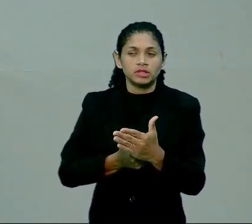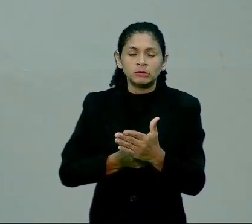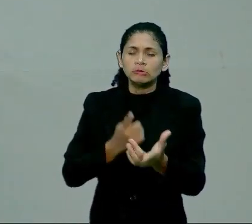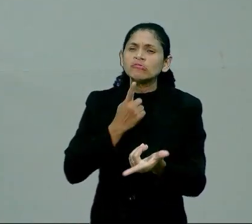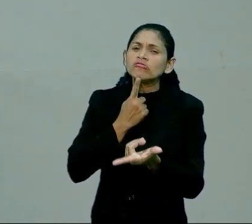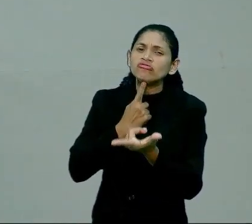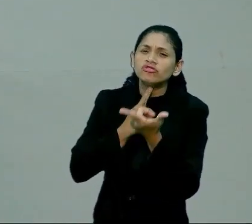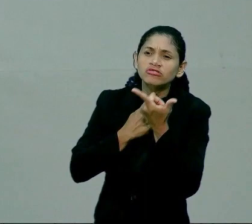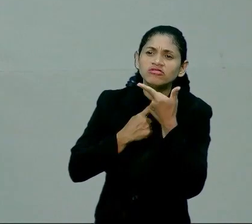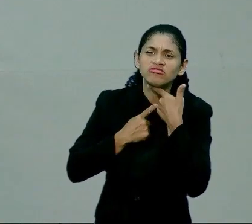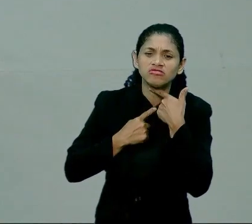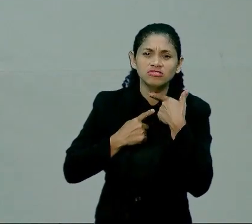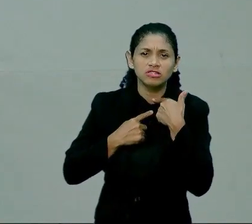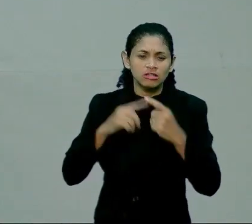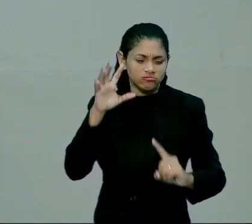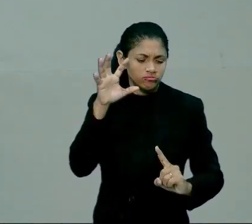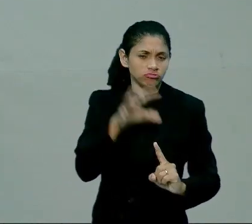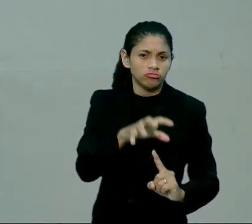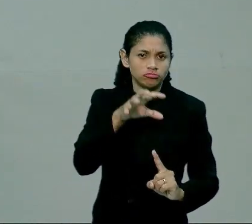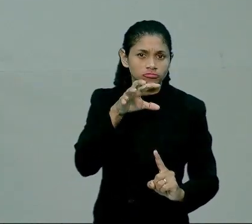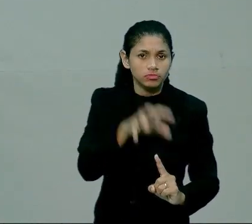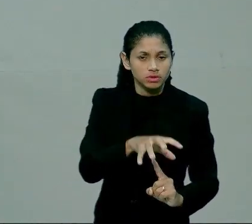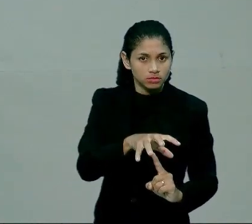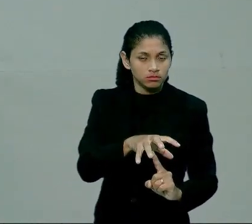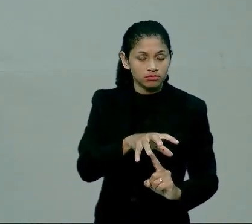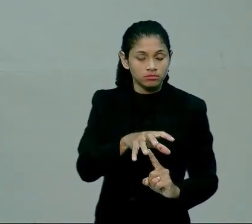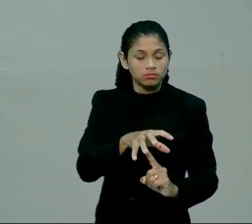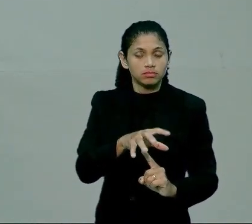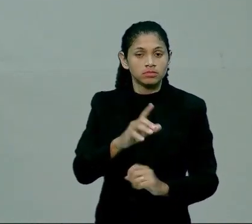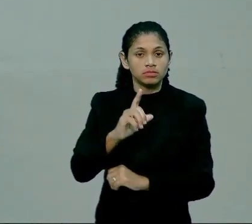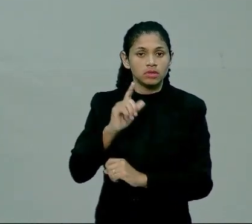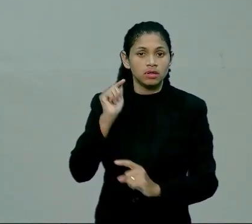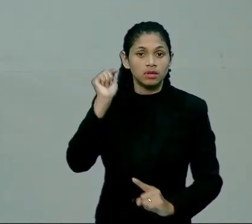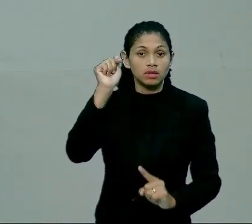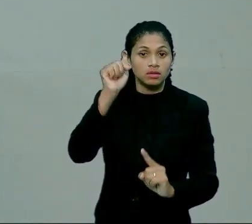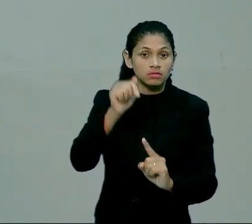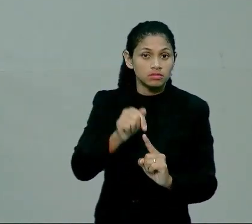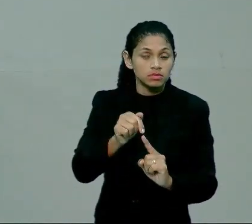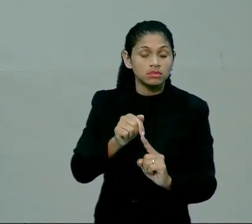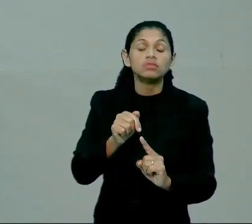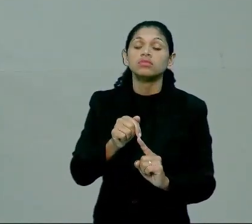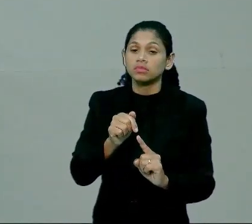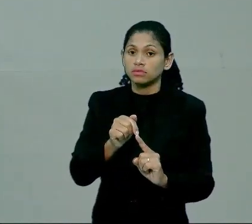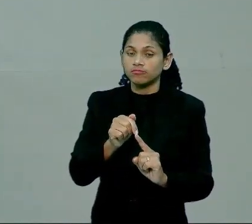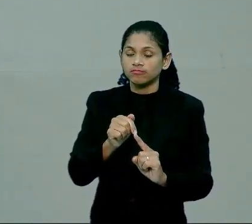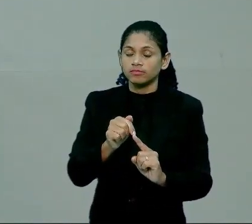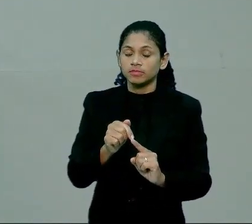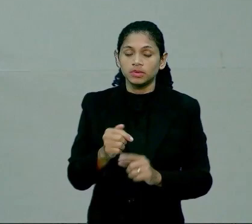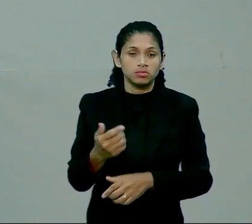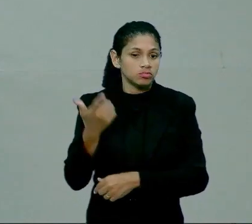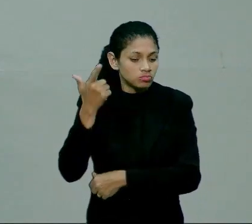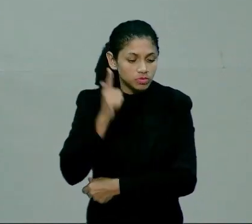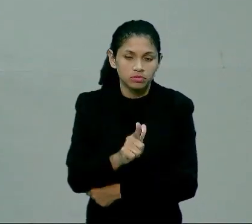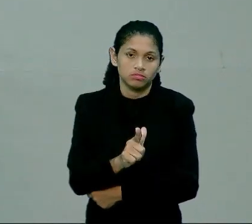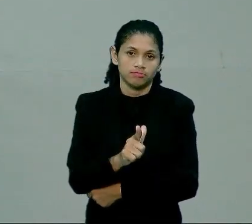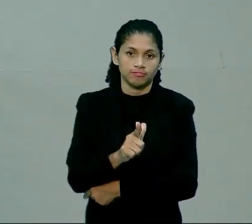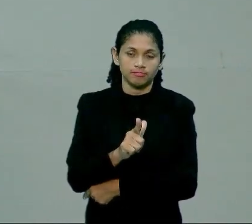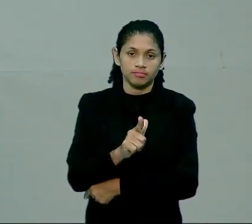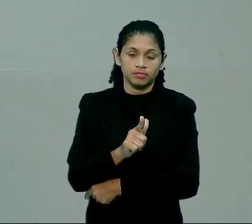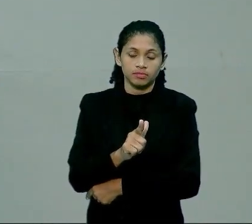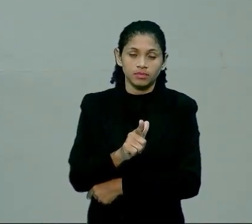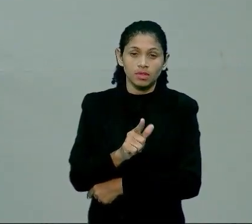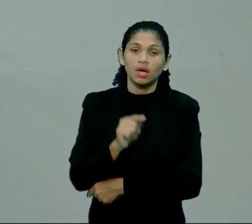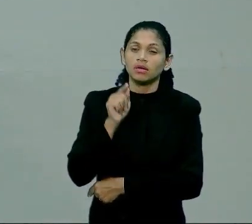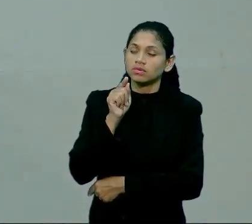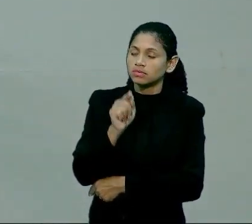anseio, essa pressão para atingir determinado objetivo que é inalcançável, é inatingível, e aí você